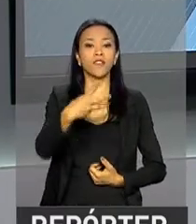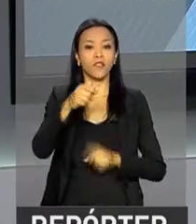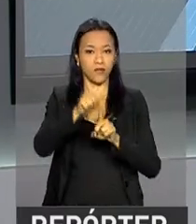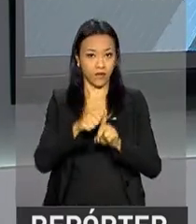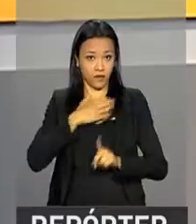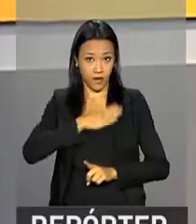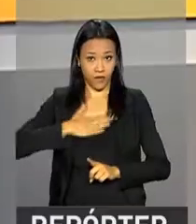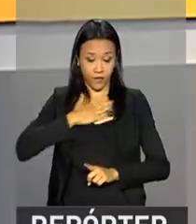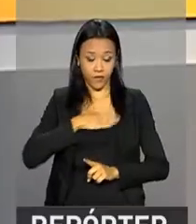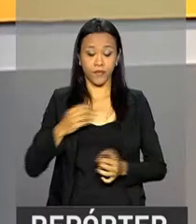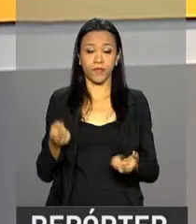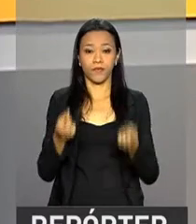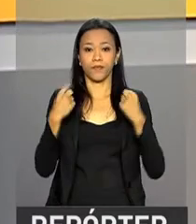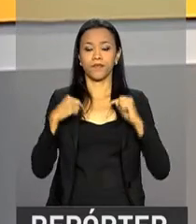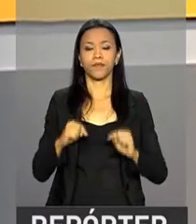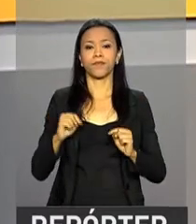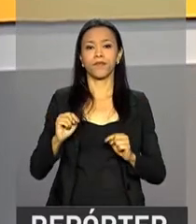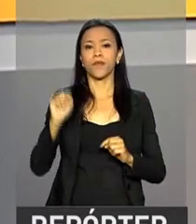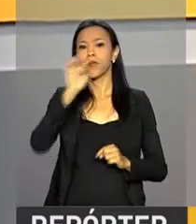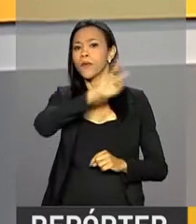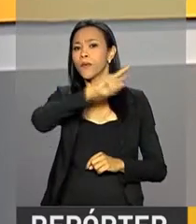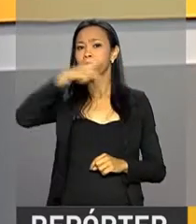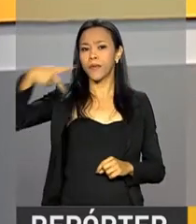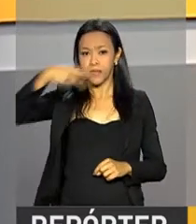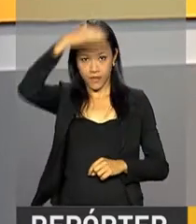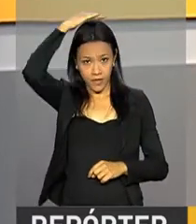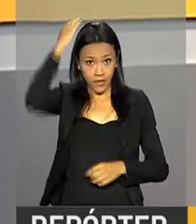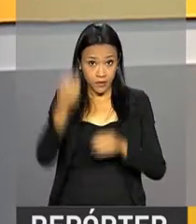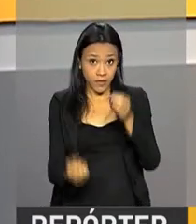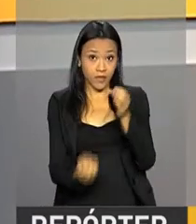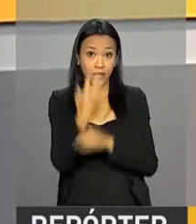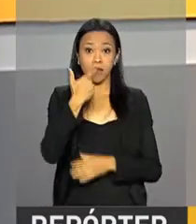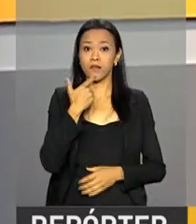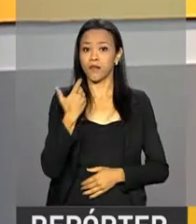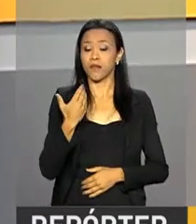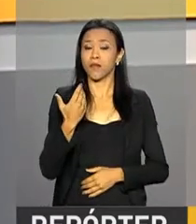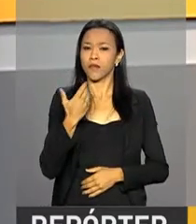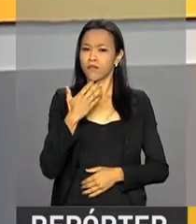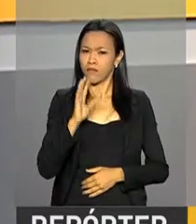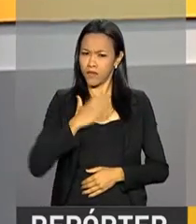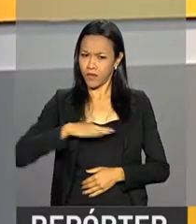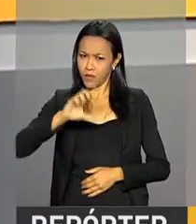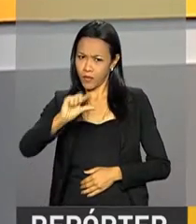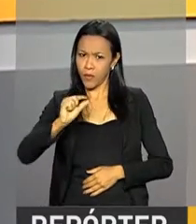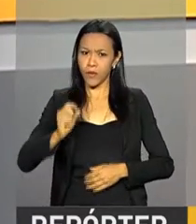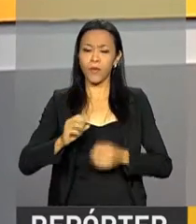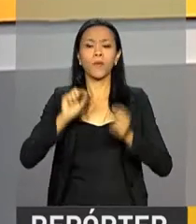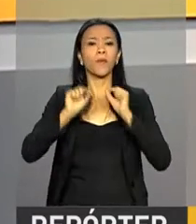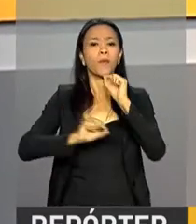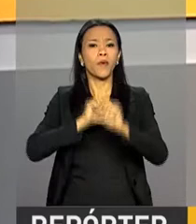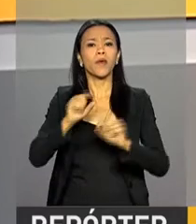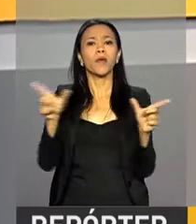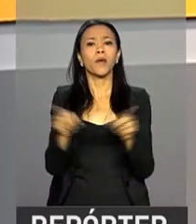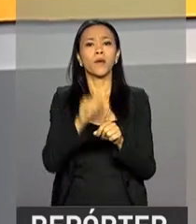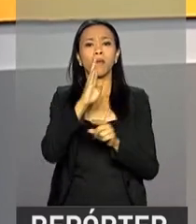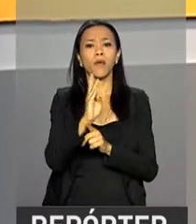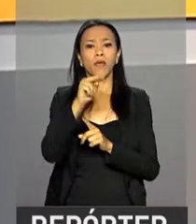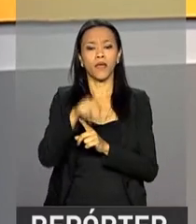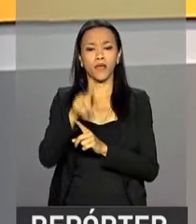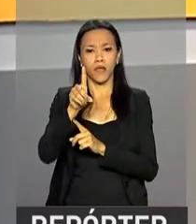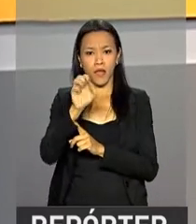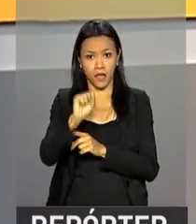agosto o presidente michel temer lança logo mais o programa bnds giro que vai simplificar e agilizar